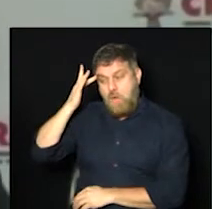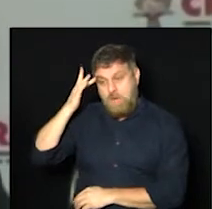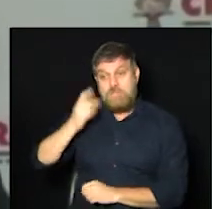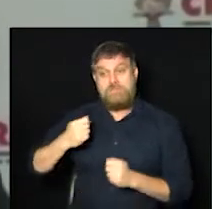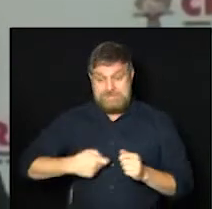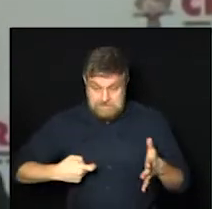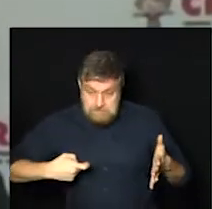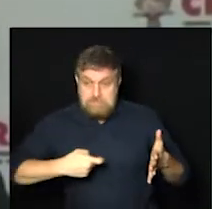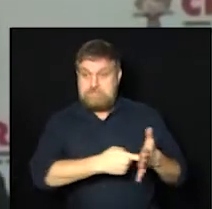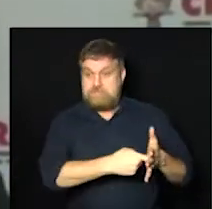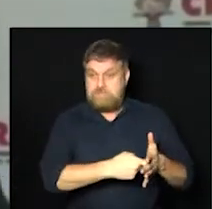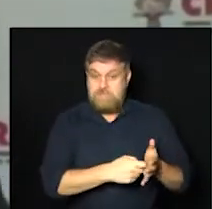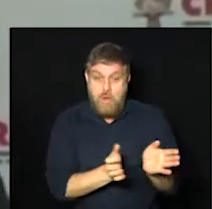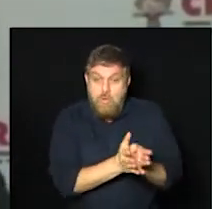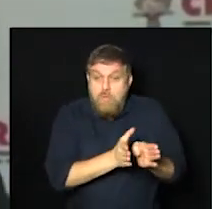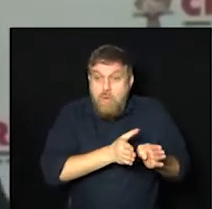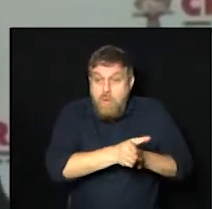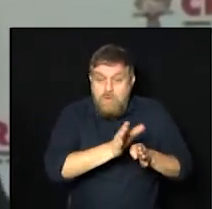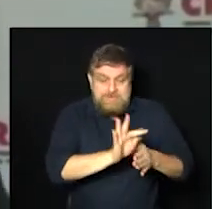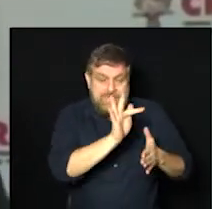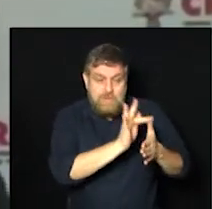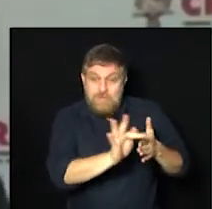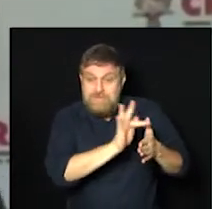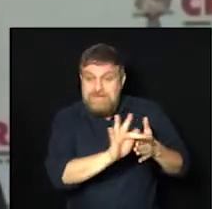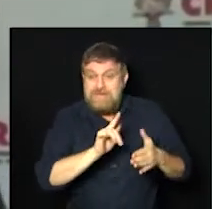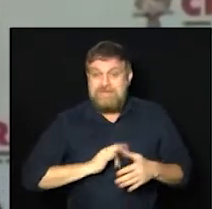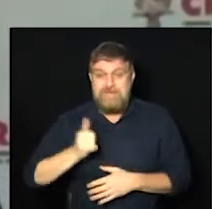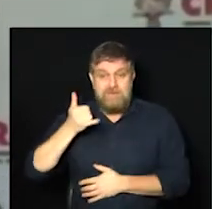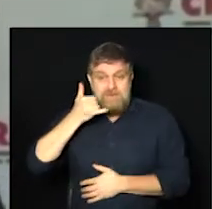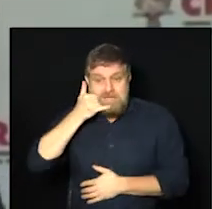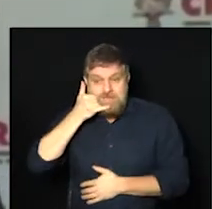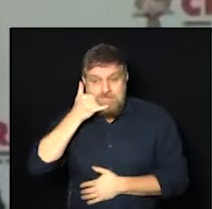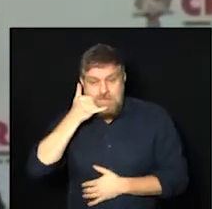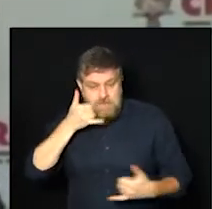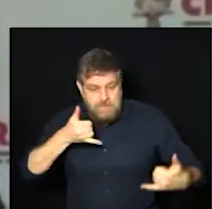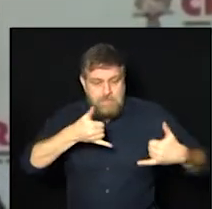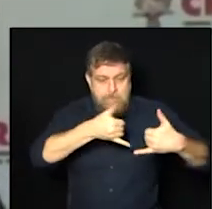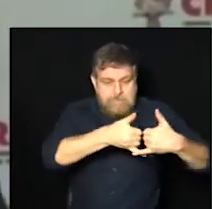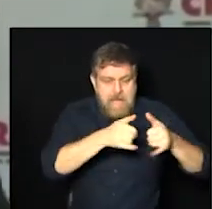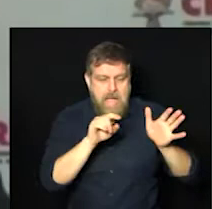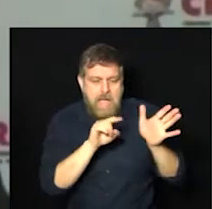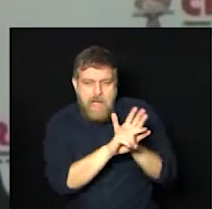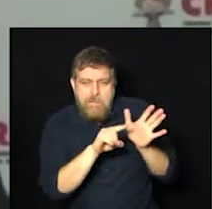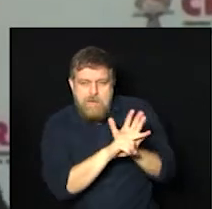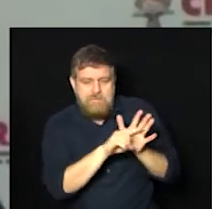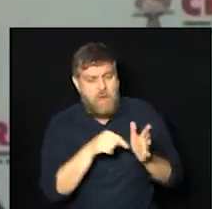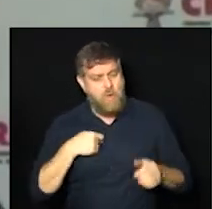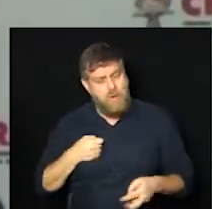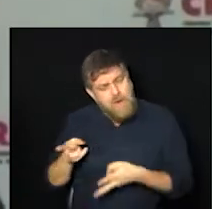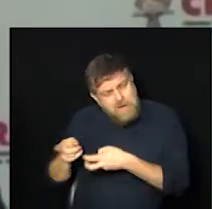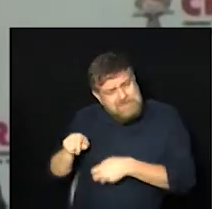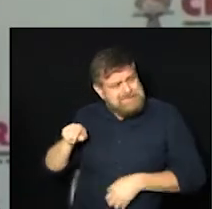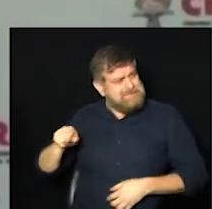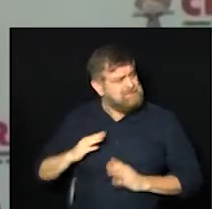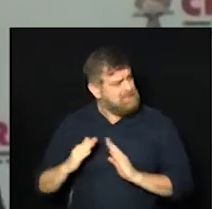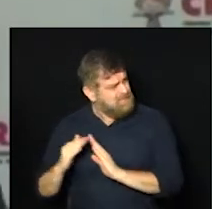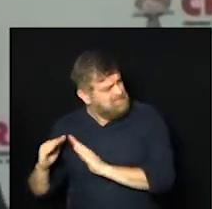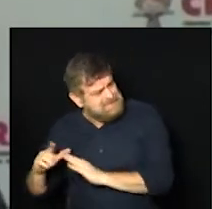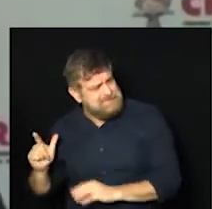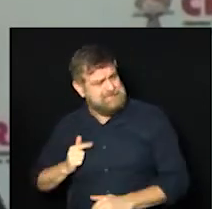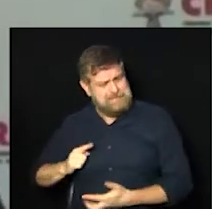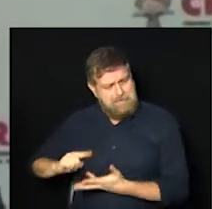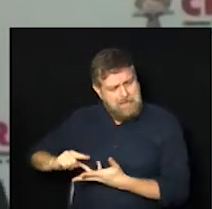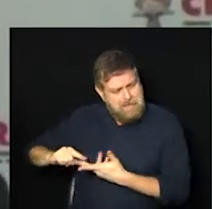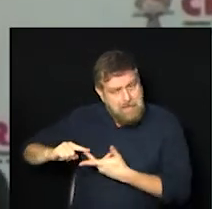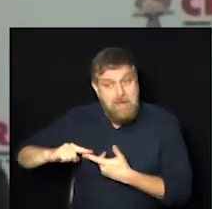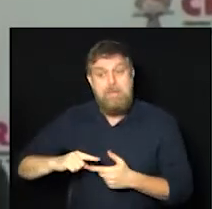pode procurar o conselho tutelar, né, nos telefones e dialogar e perguntar que você está percebendo alguma coisa no vizinho, no parente, enfim,